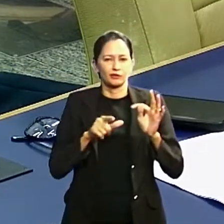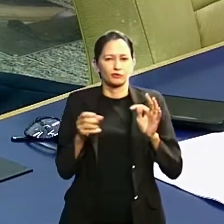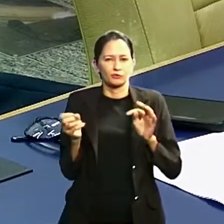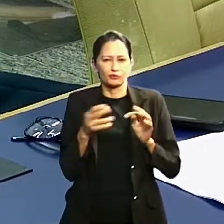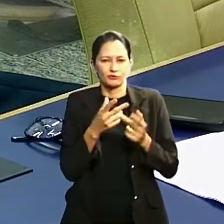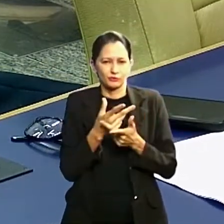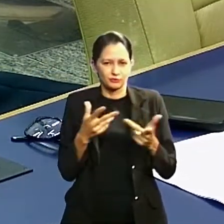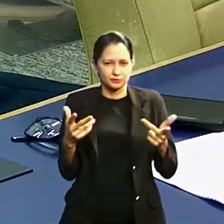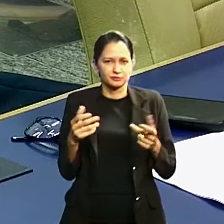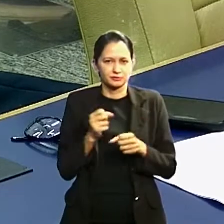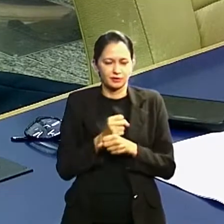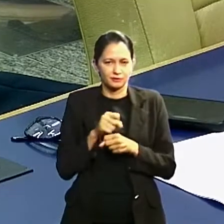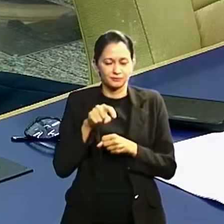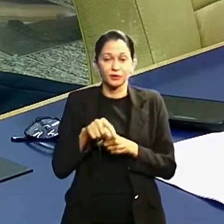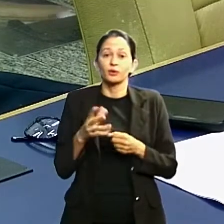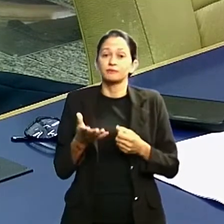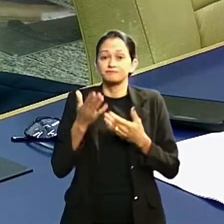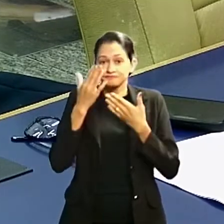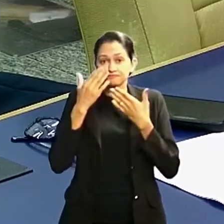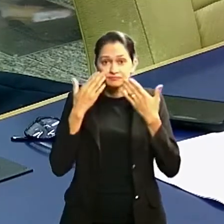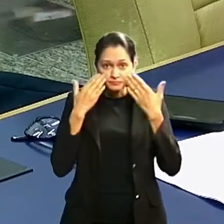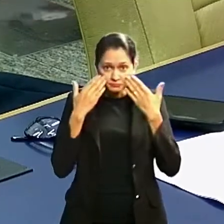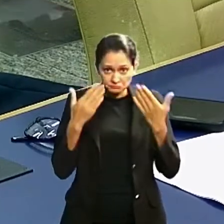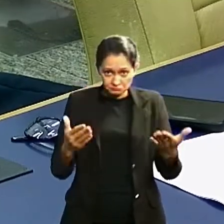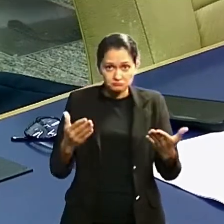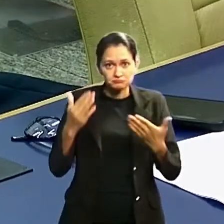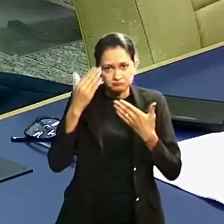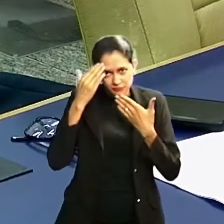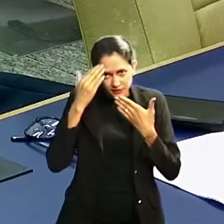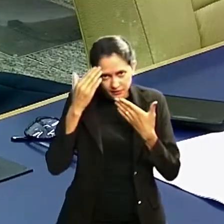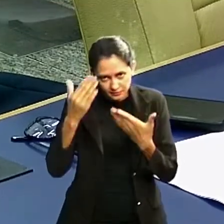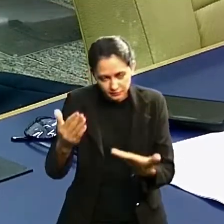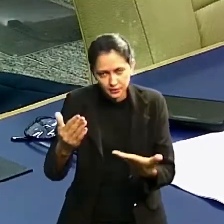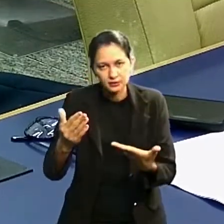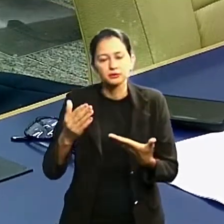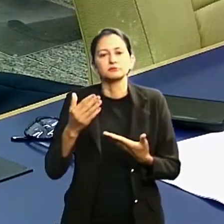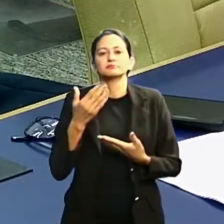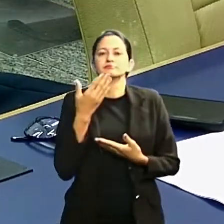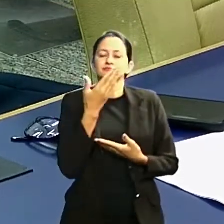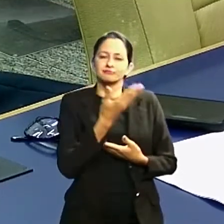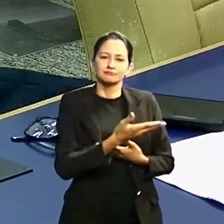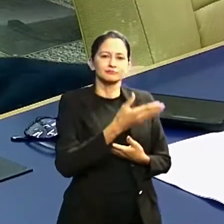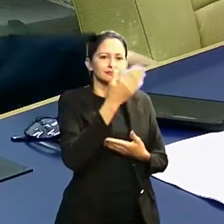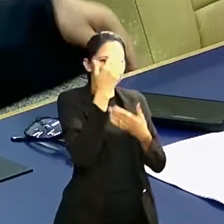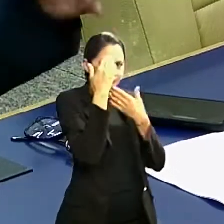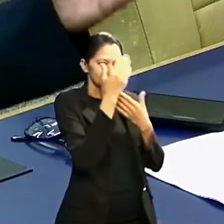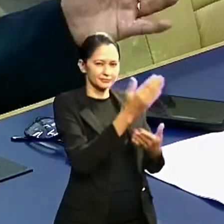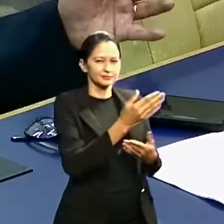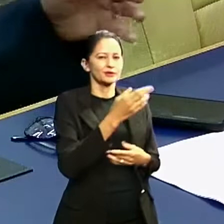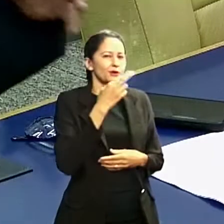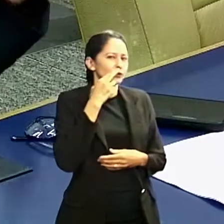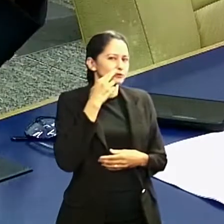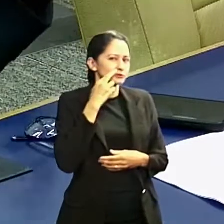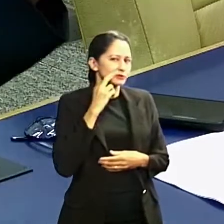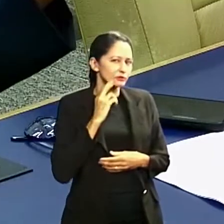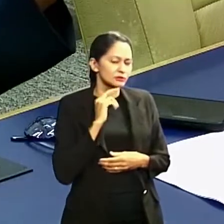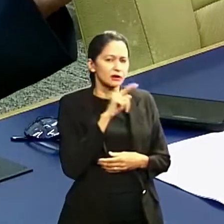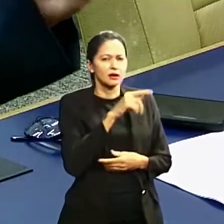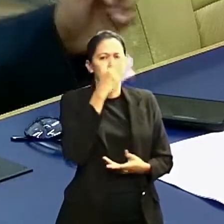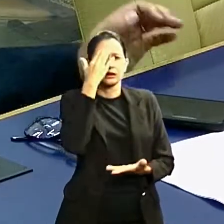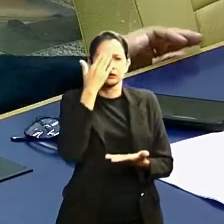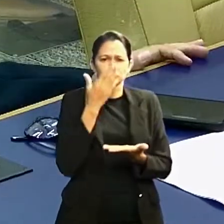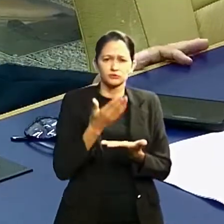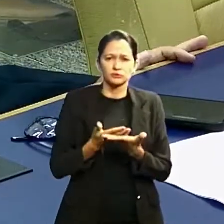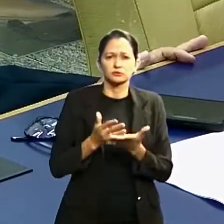meu agradecimento registrado em público ao prefeito Rogério Cruz, que é um cristão